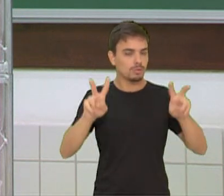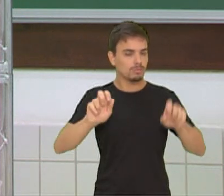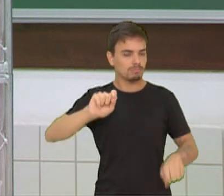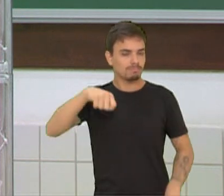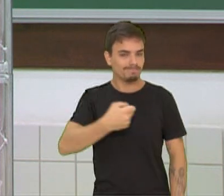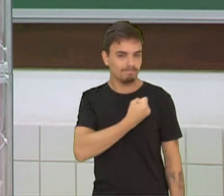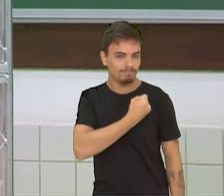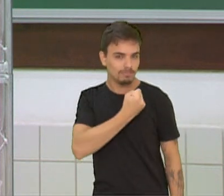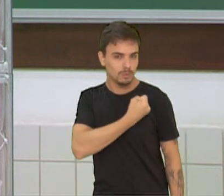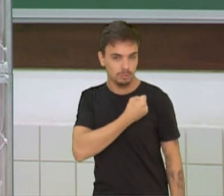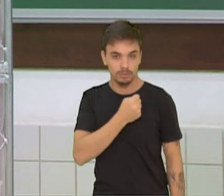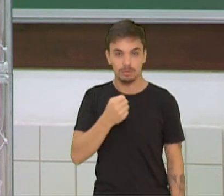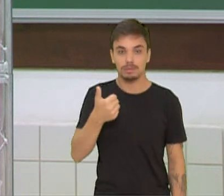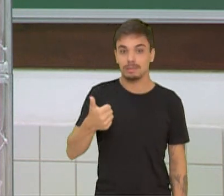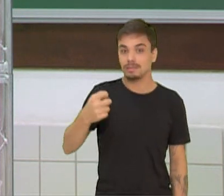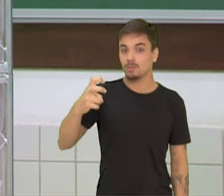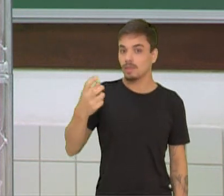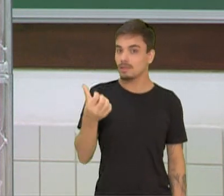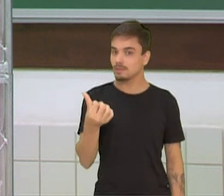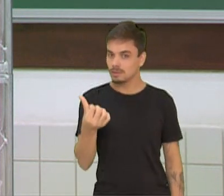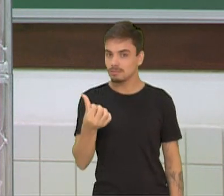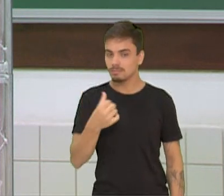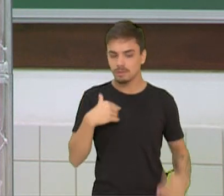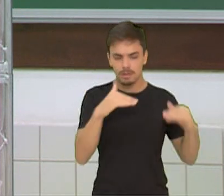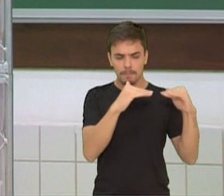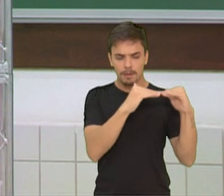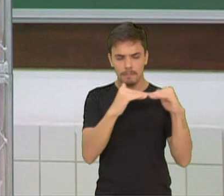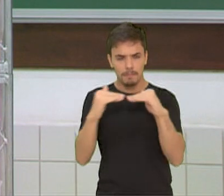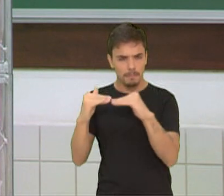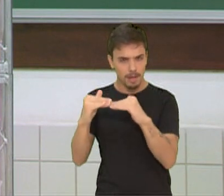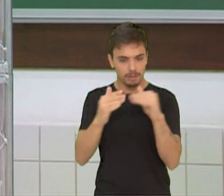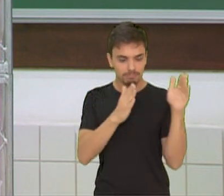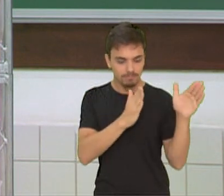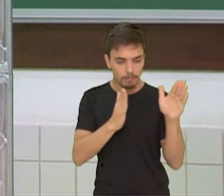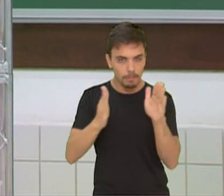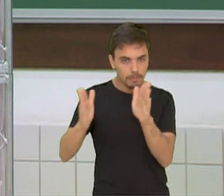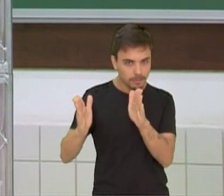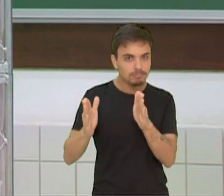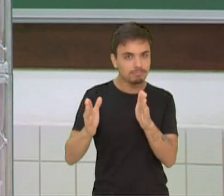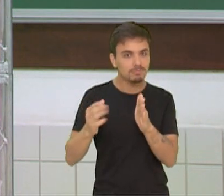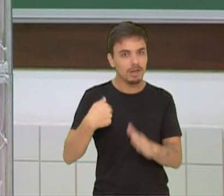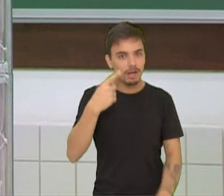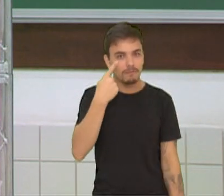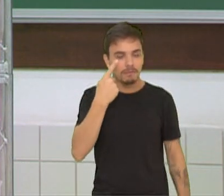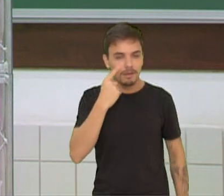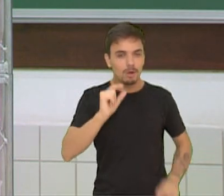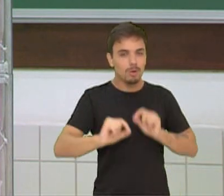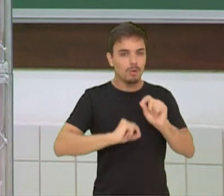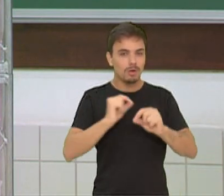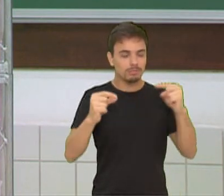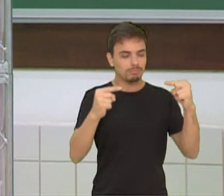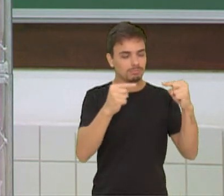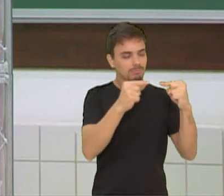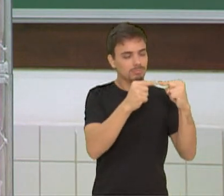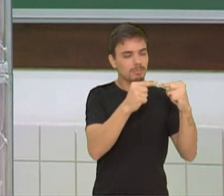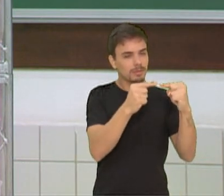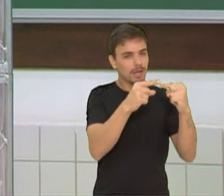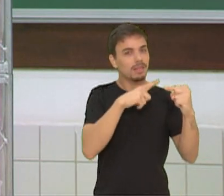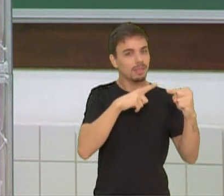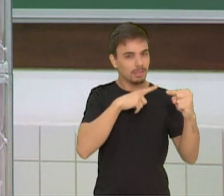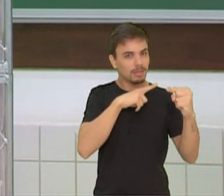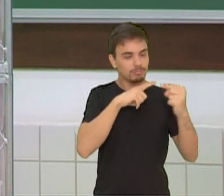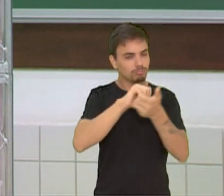número 156, coesão sequencial. Na verdade, vamos verificar ali aqueles conectivozinhos